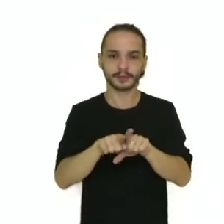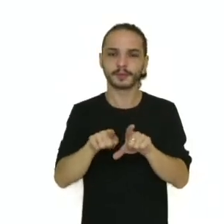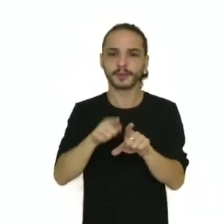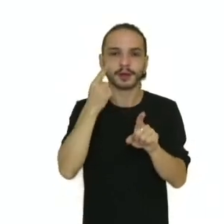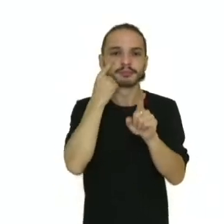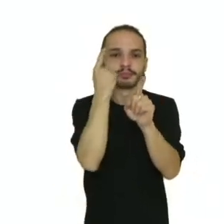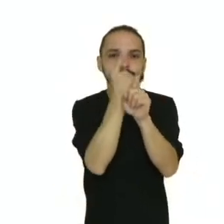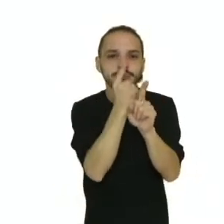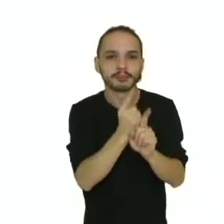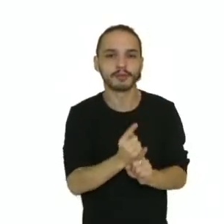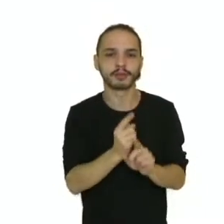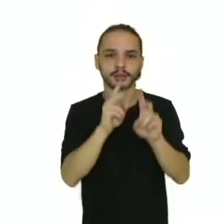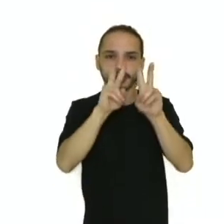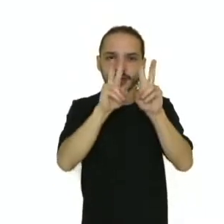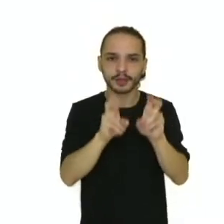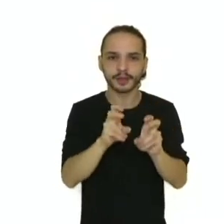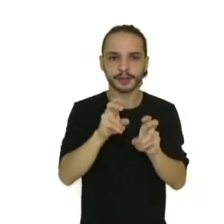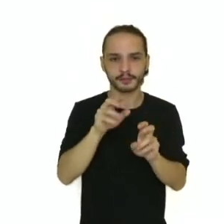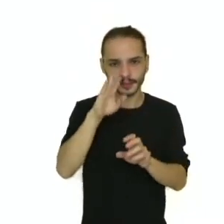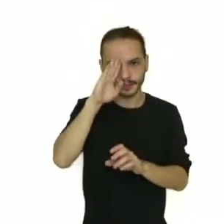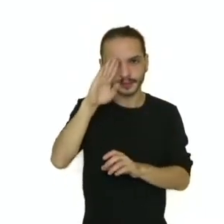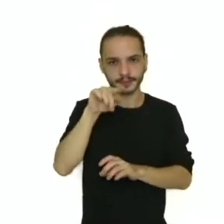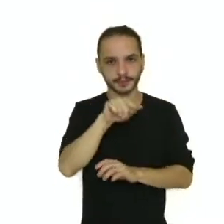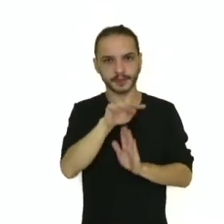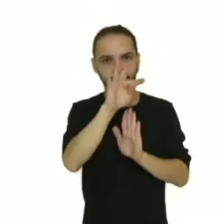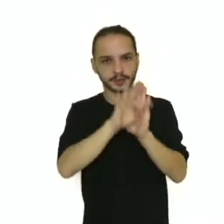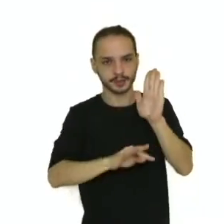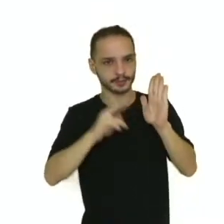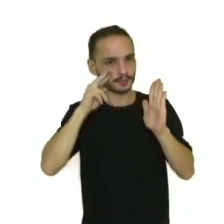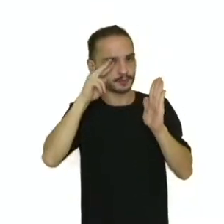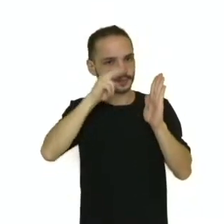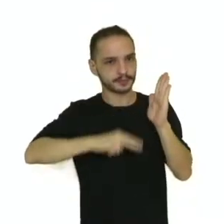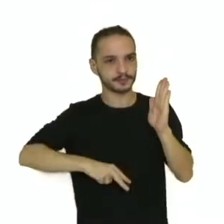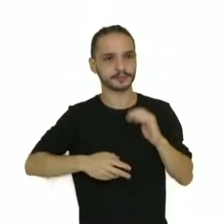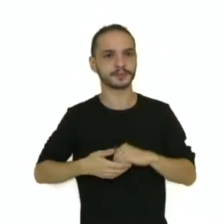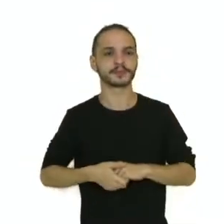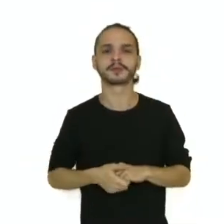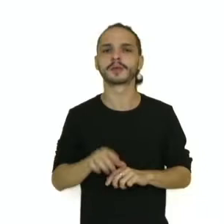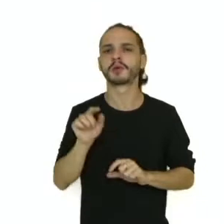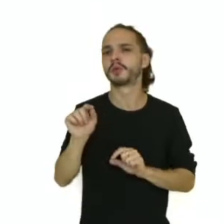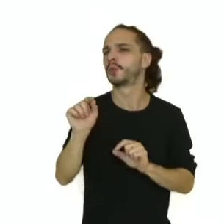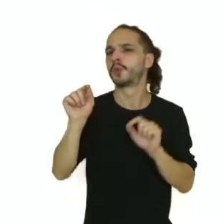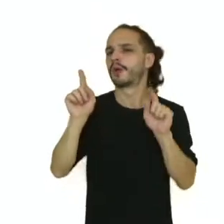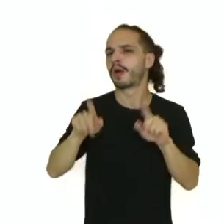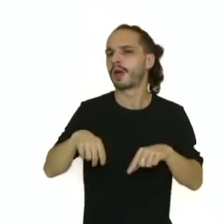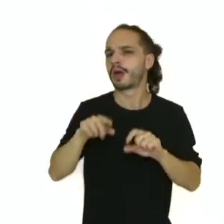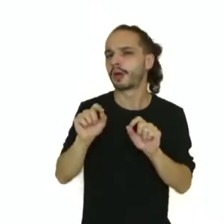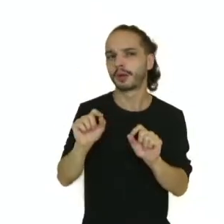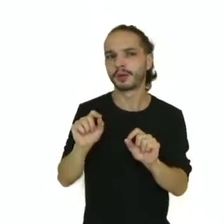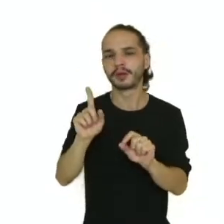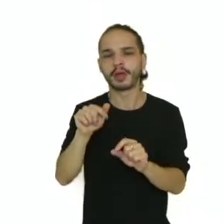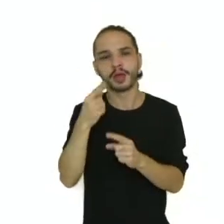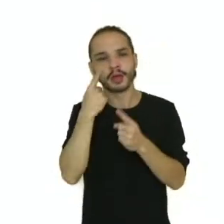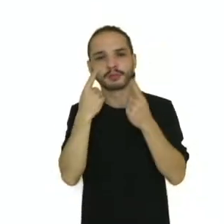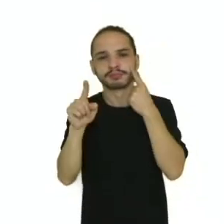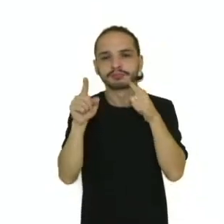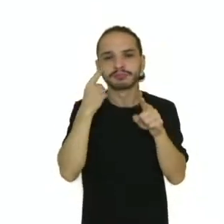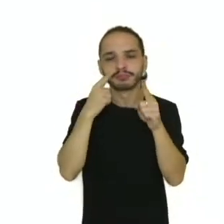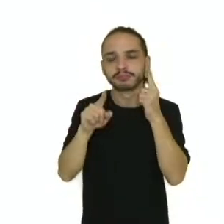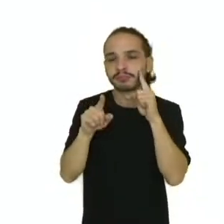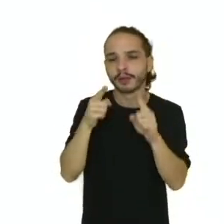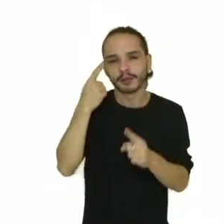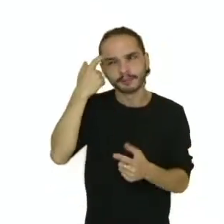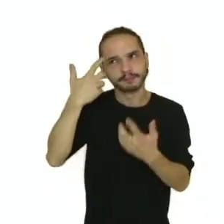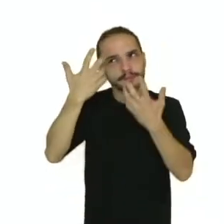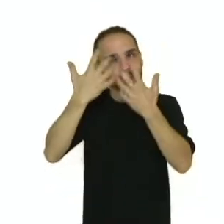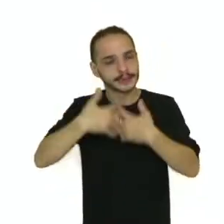identificar o tema do texto lido. Então trouxemos aqui o que é, né? Um jogo de adivinhação para a gente pensar.